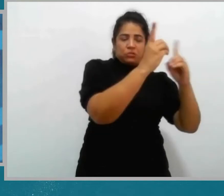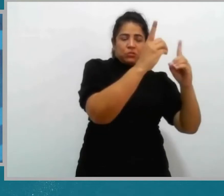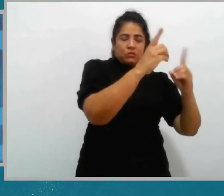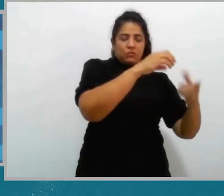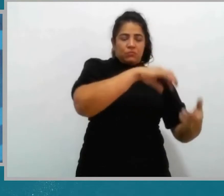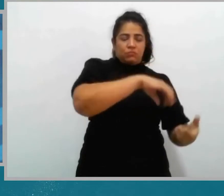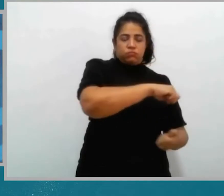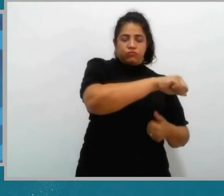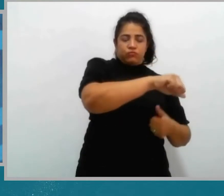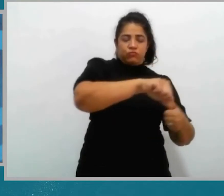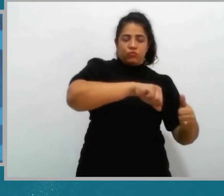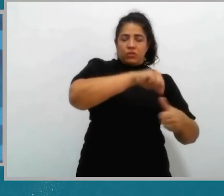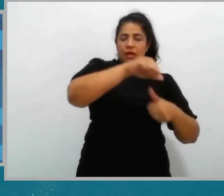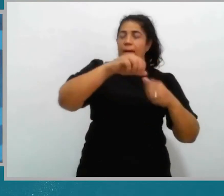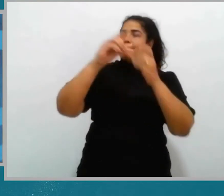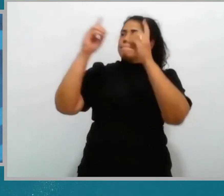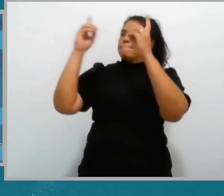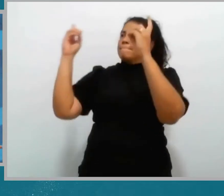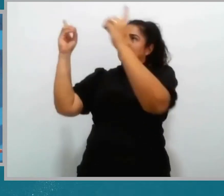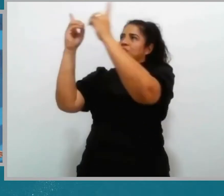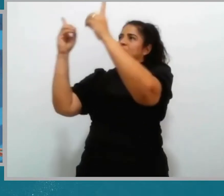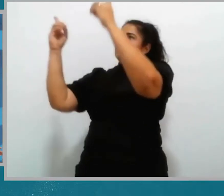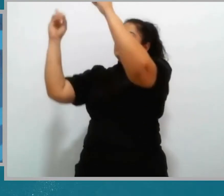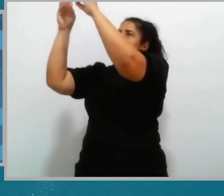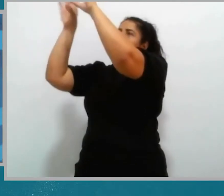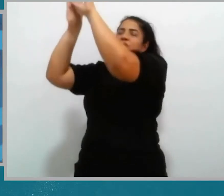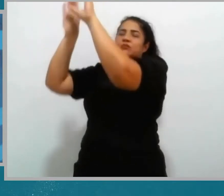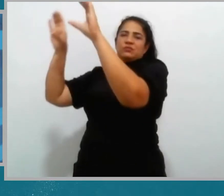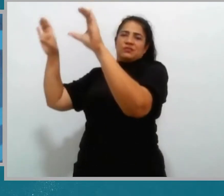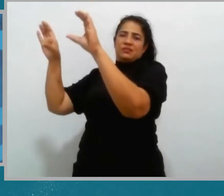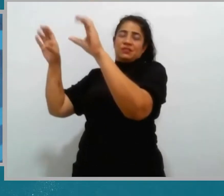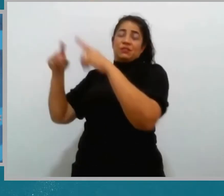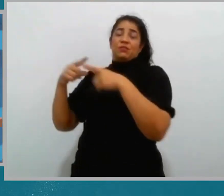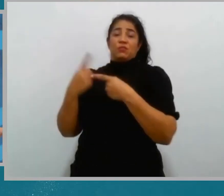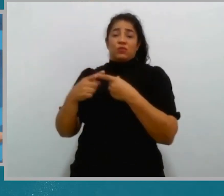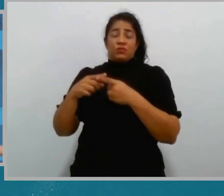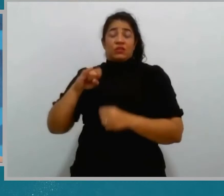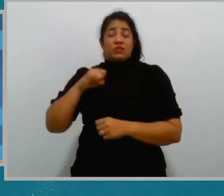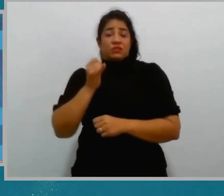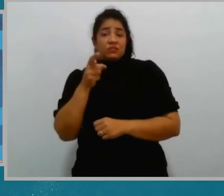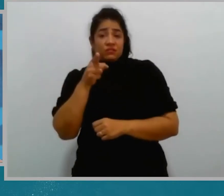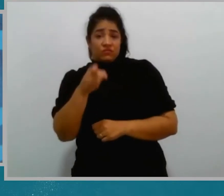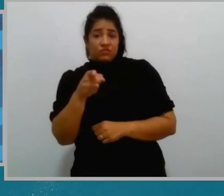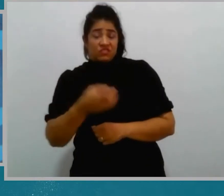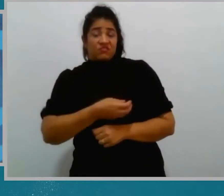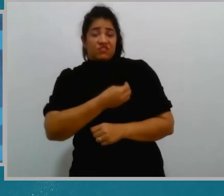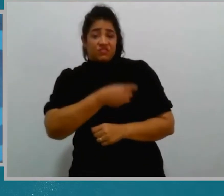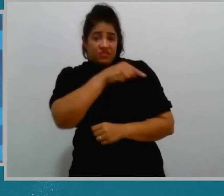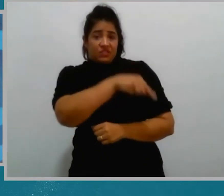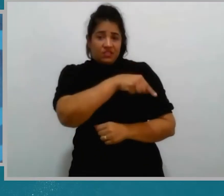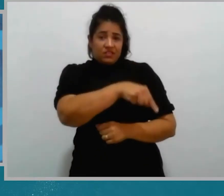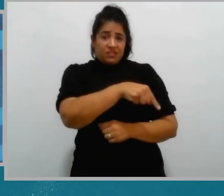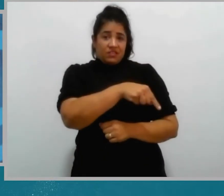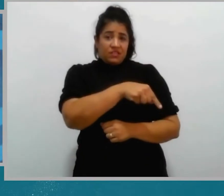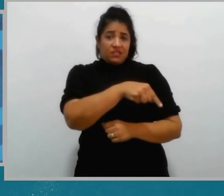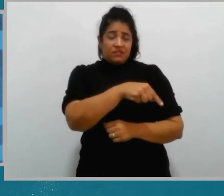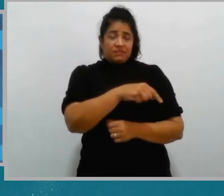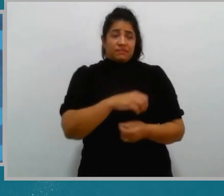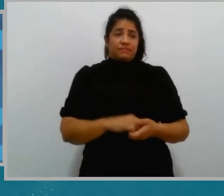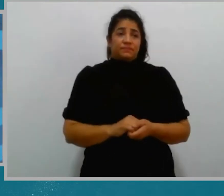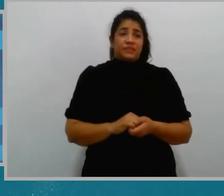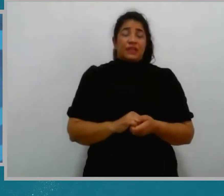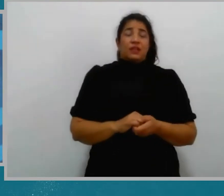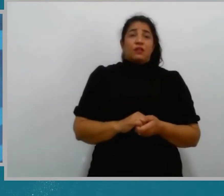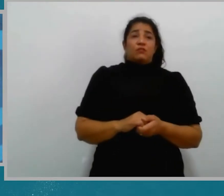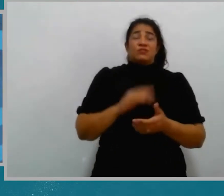Porque enquanto você viver nessa esfera, onde Leviatã e Bemote vive, você pode fugir deles. Mas